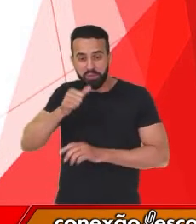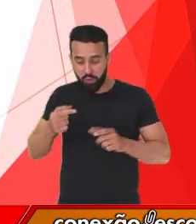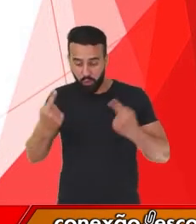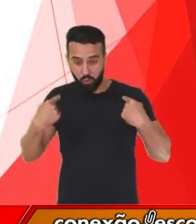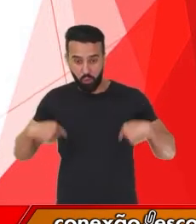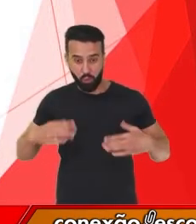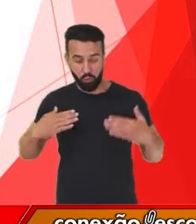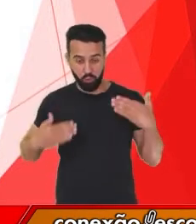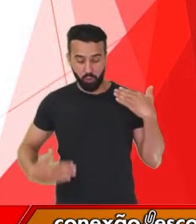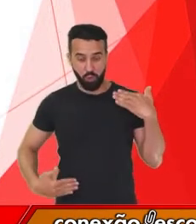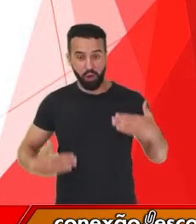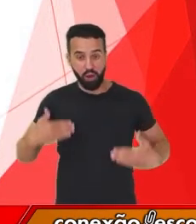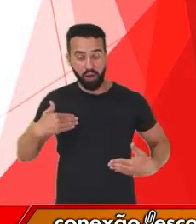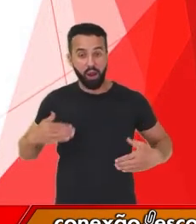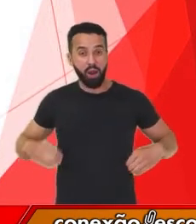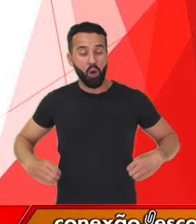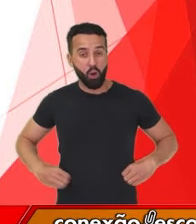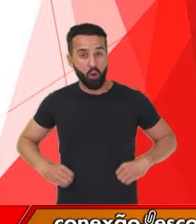ovário.